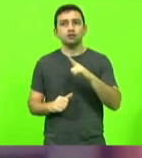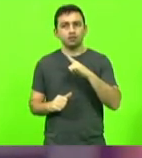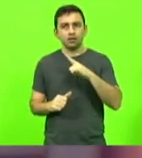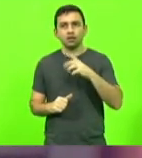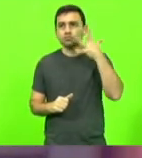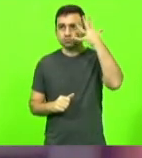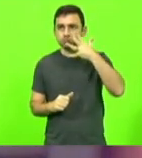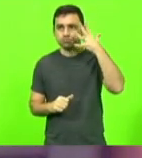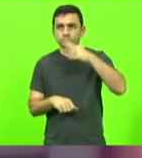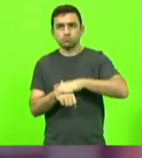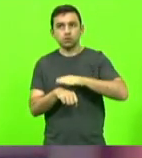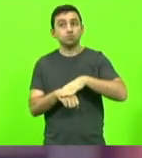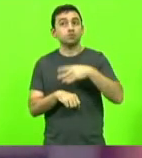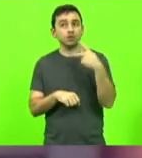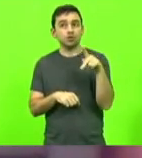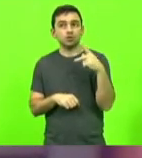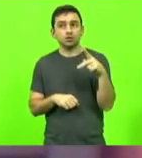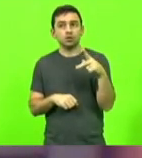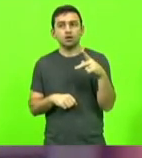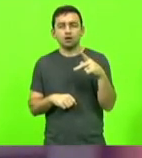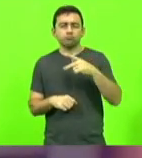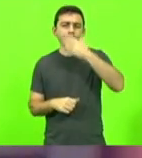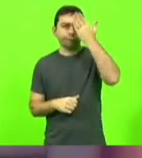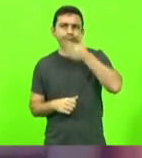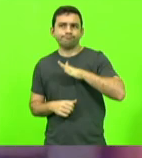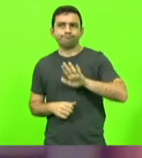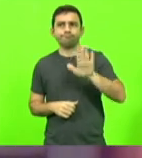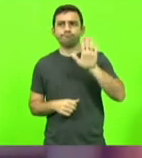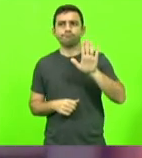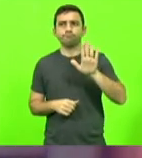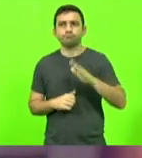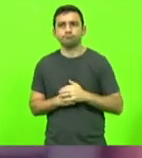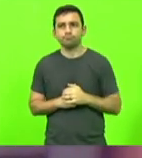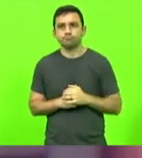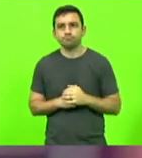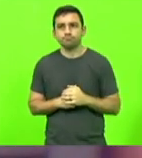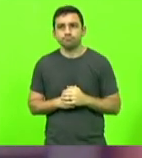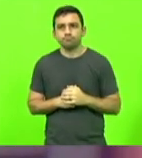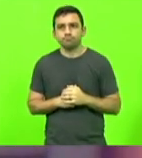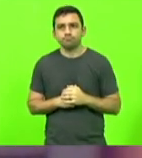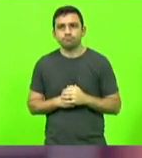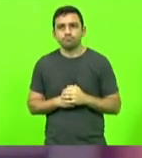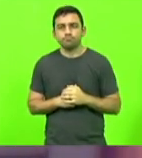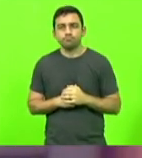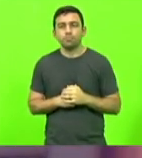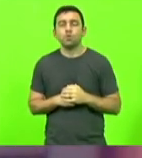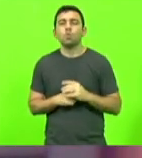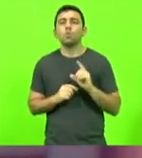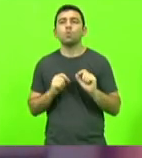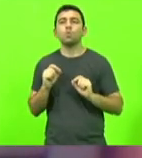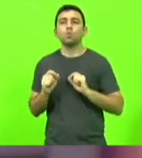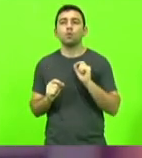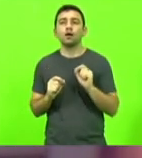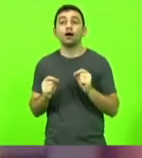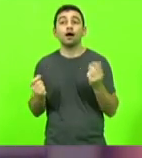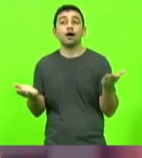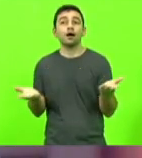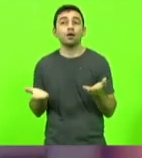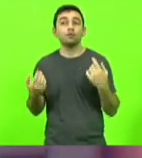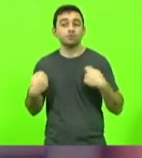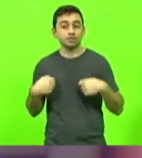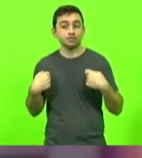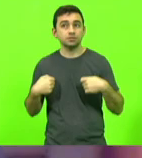que eles se comprometem com o envio. Com o envio. Aonde é que nós precisamos agora